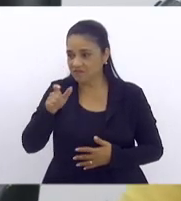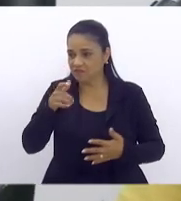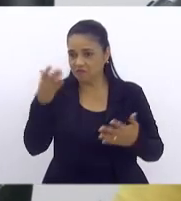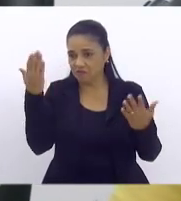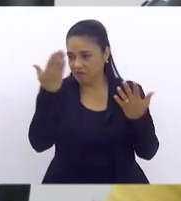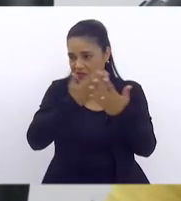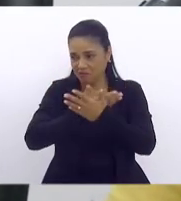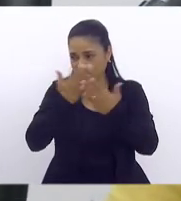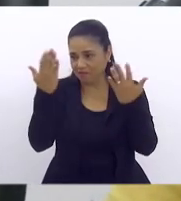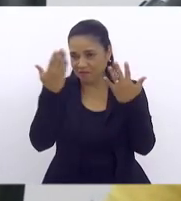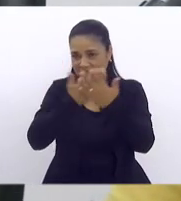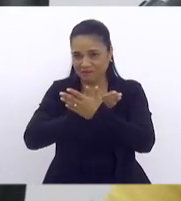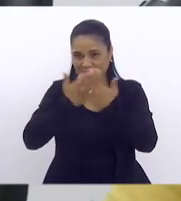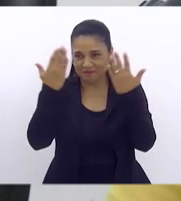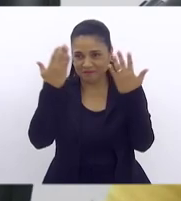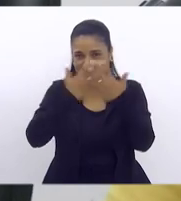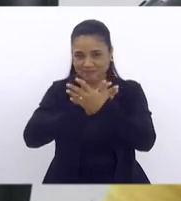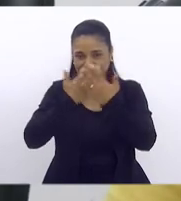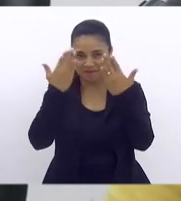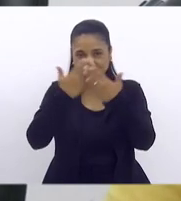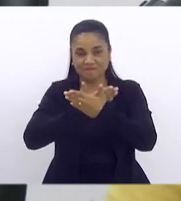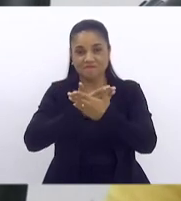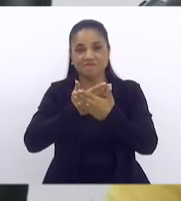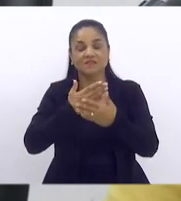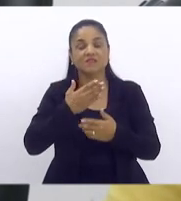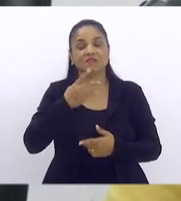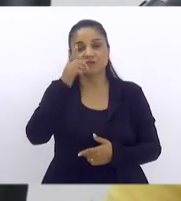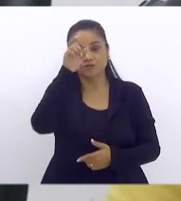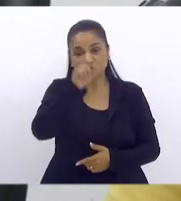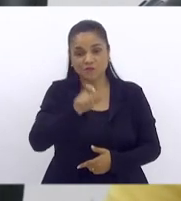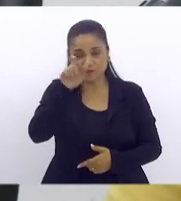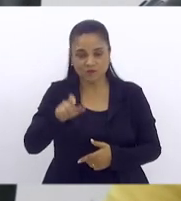Se alguém não souber o que são as pessoas invisíveis, são as pessoas com deficiência.